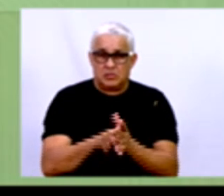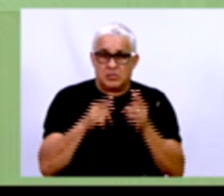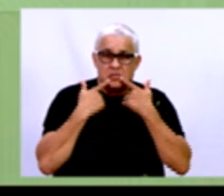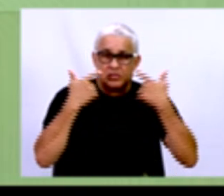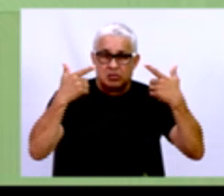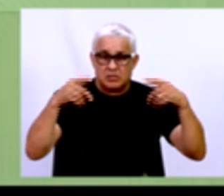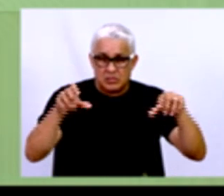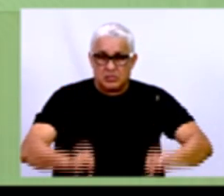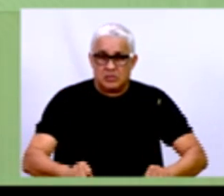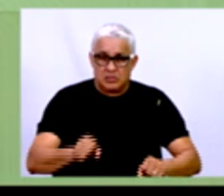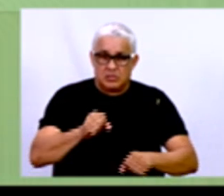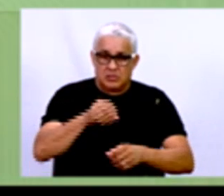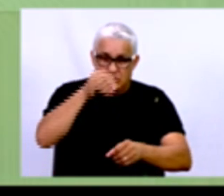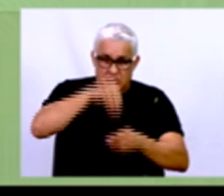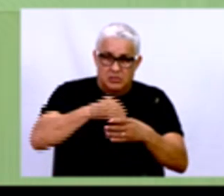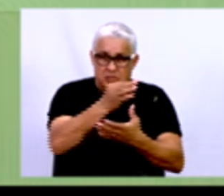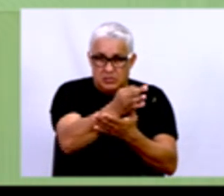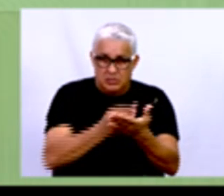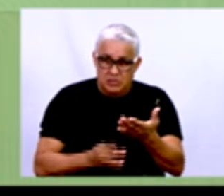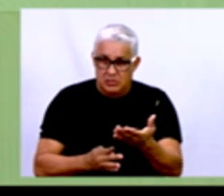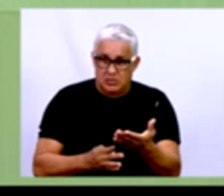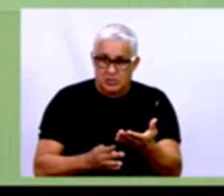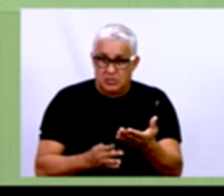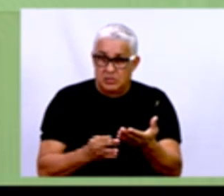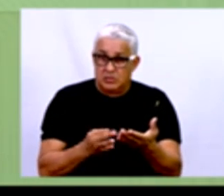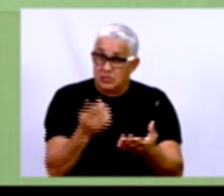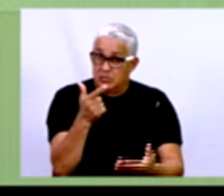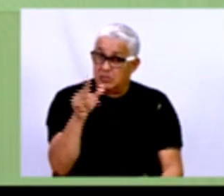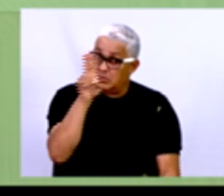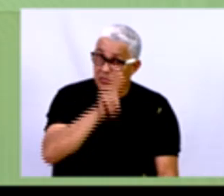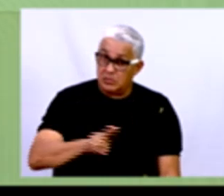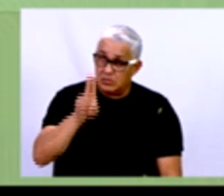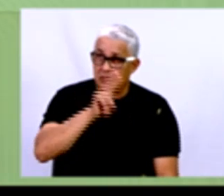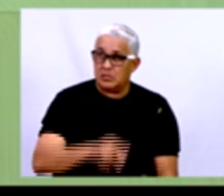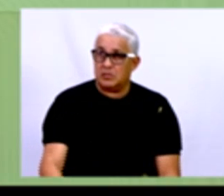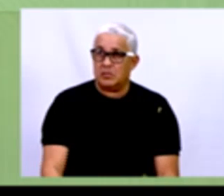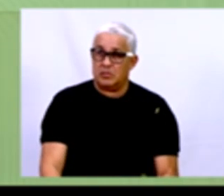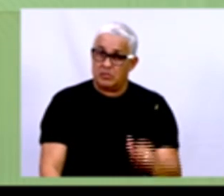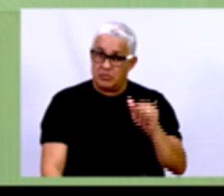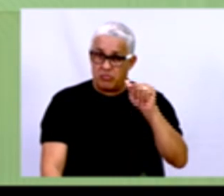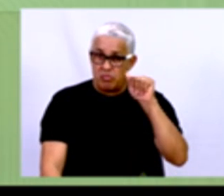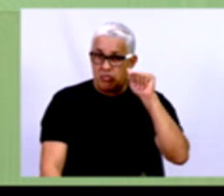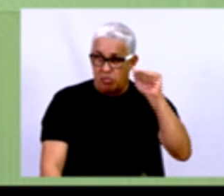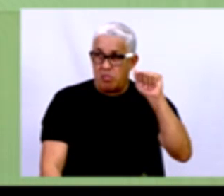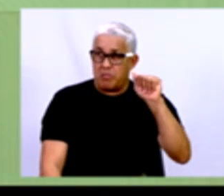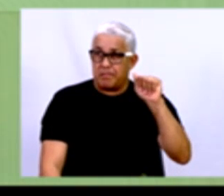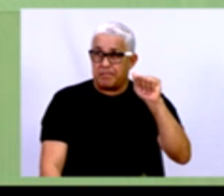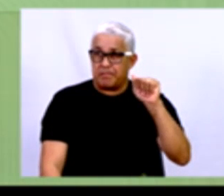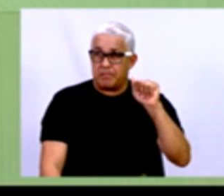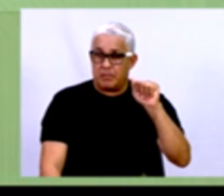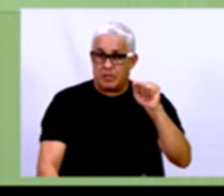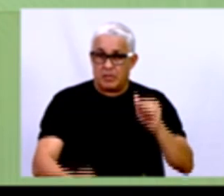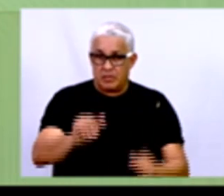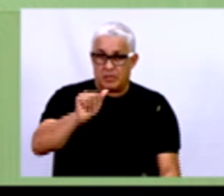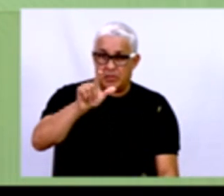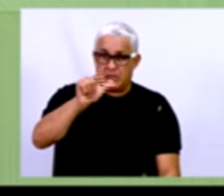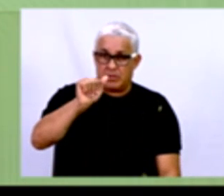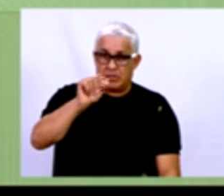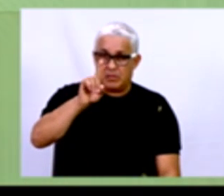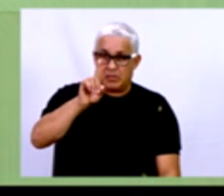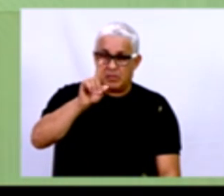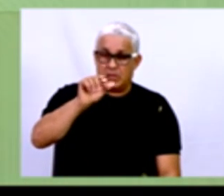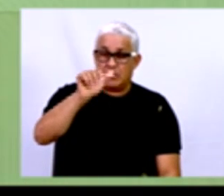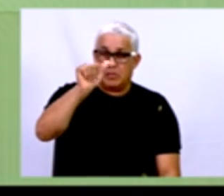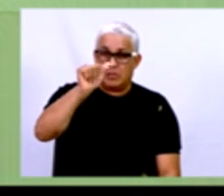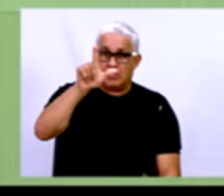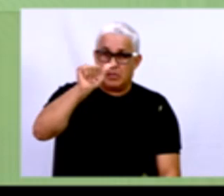texto. Vê aí. Em que não se emprega. Então, vamos ver as alternativas. Letra A. Alardar que Cândido